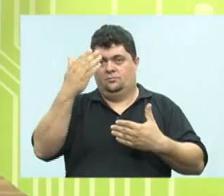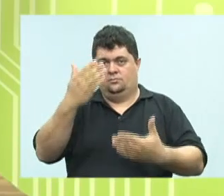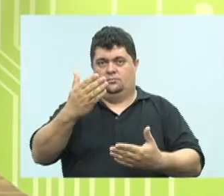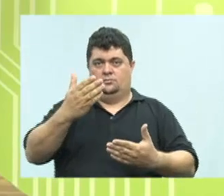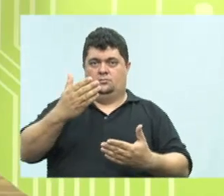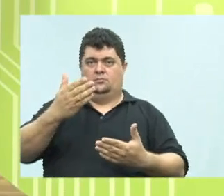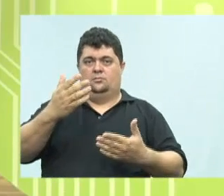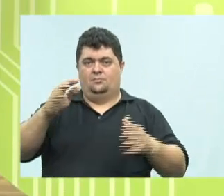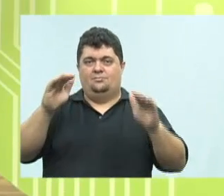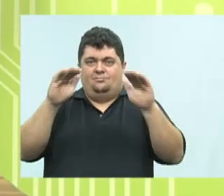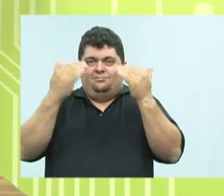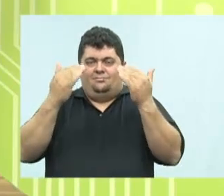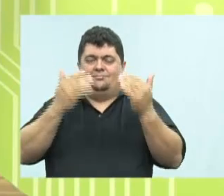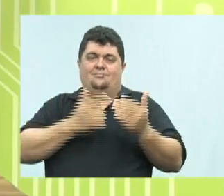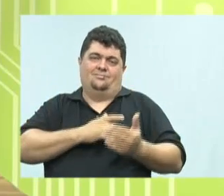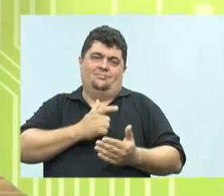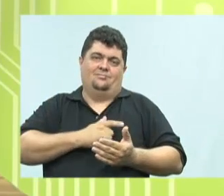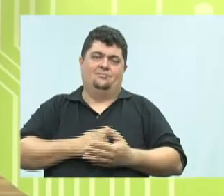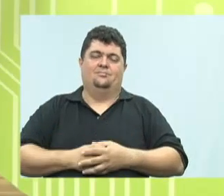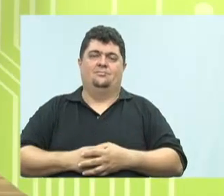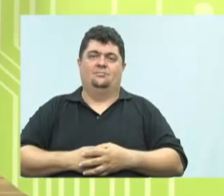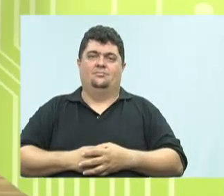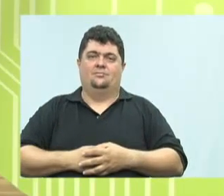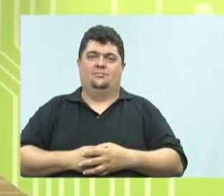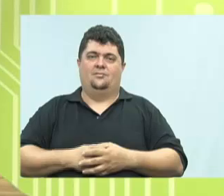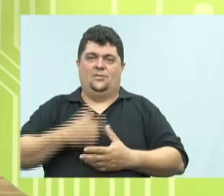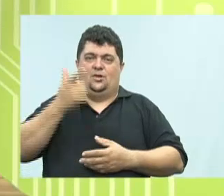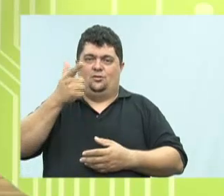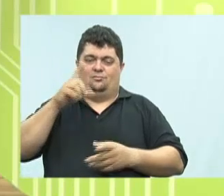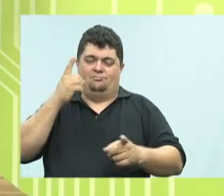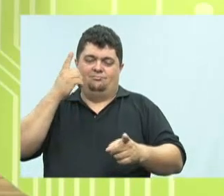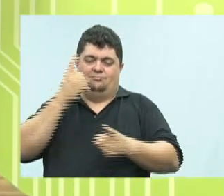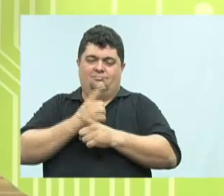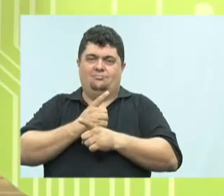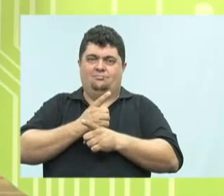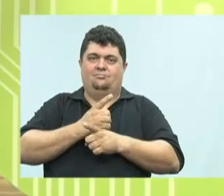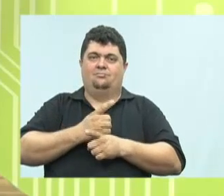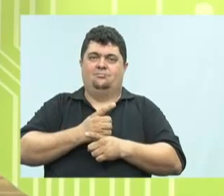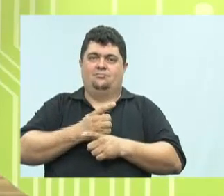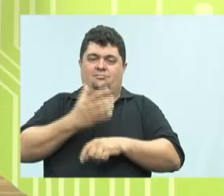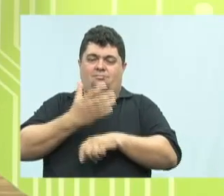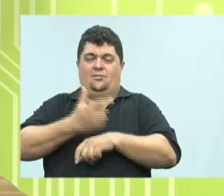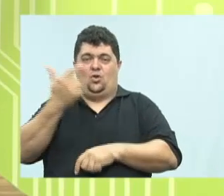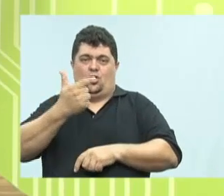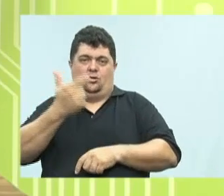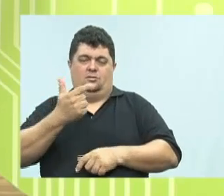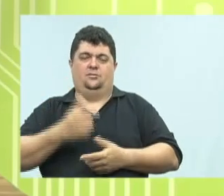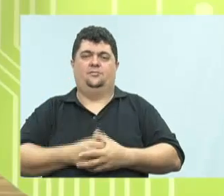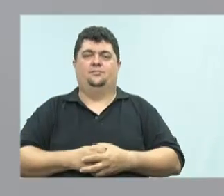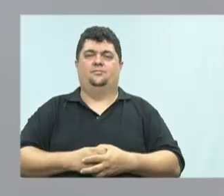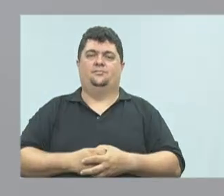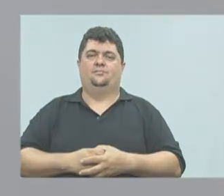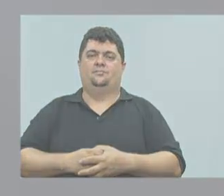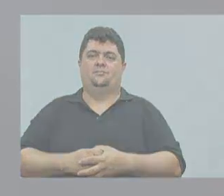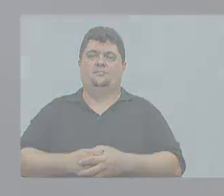a sua atenção e daqui a pouco a gente volta com a unidade 2.